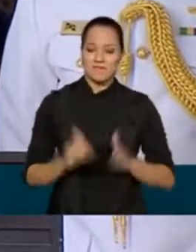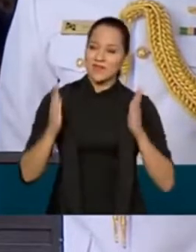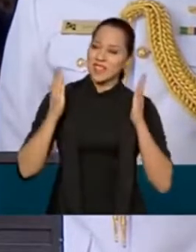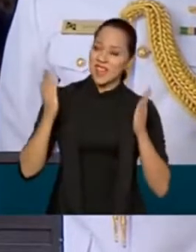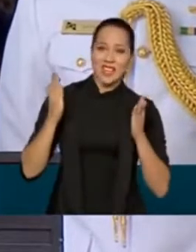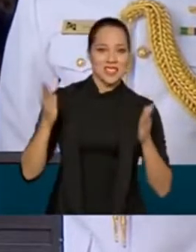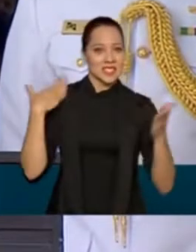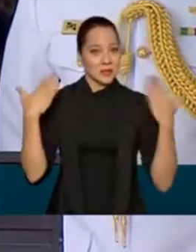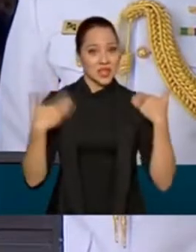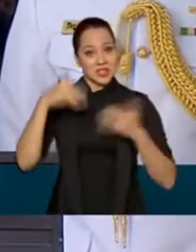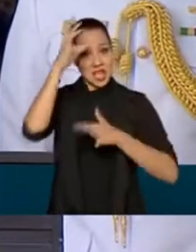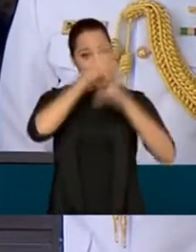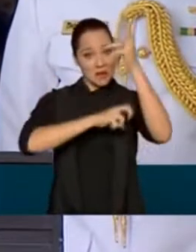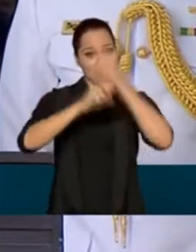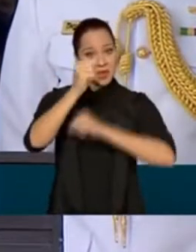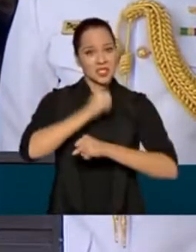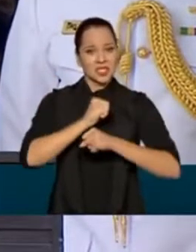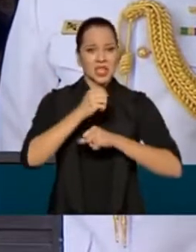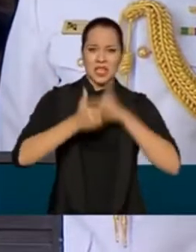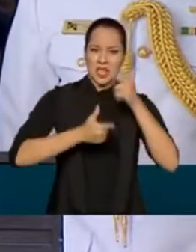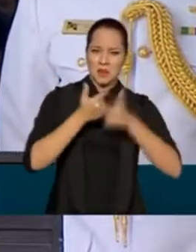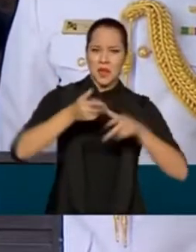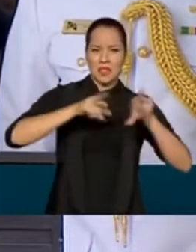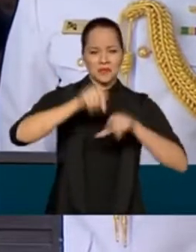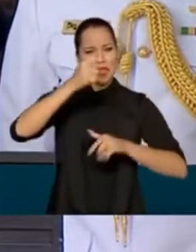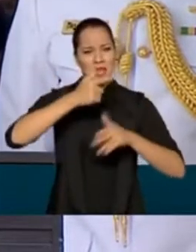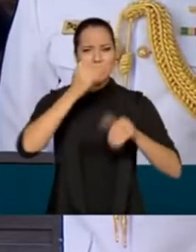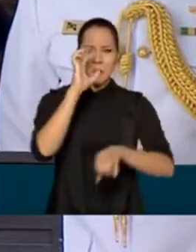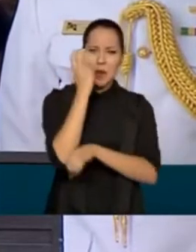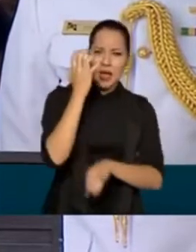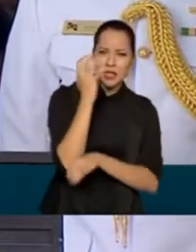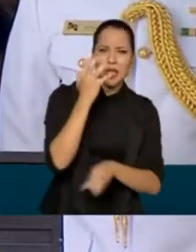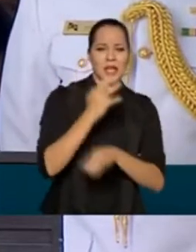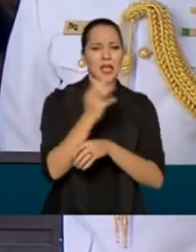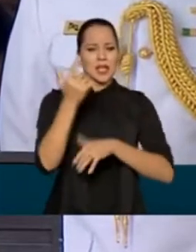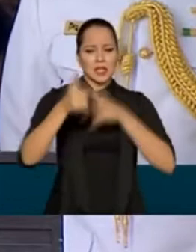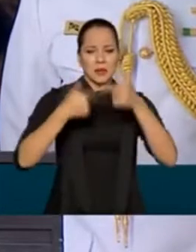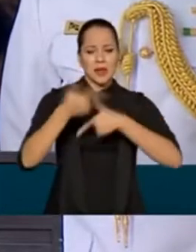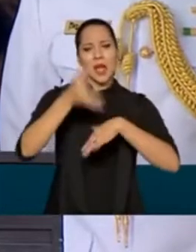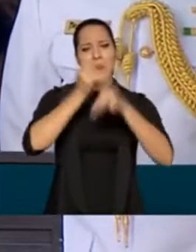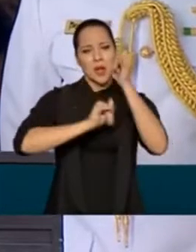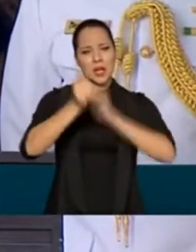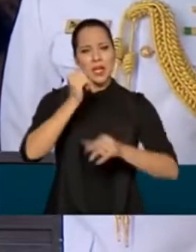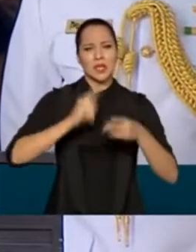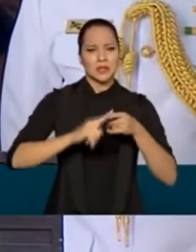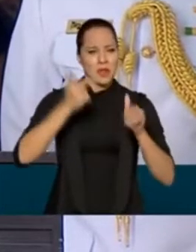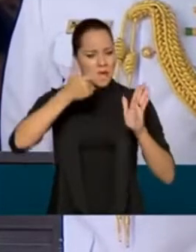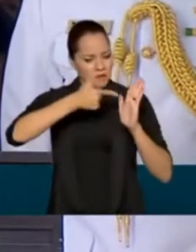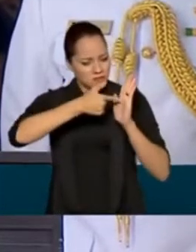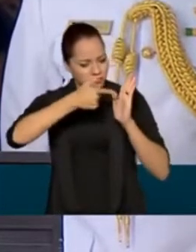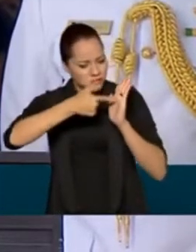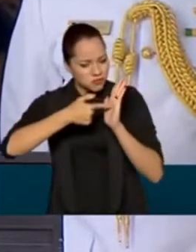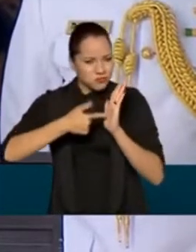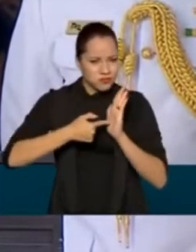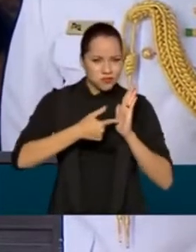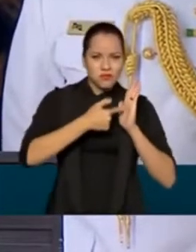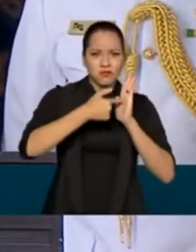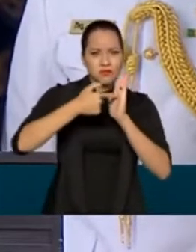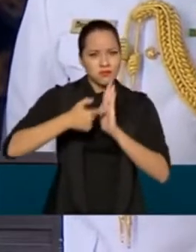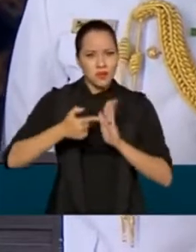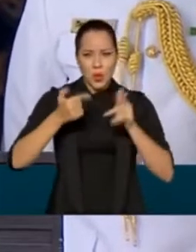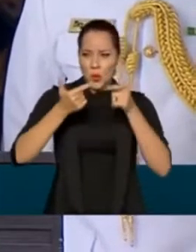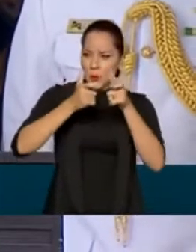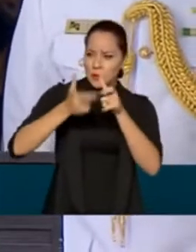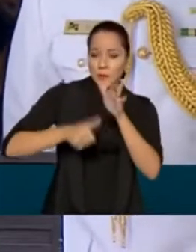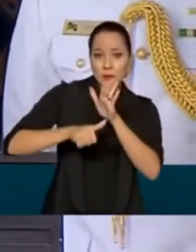Marinha, aprendi a ser torneiro, carpinteiro, eletricista, soldei cavernas em meus primeiros